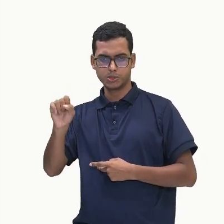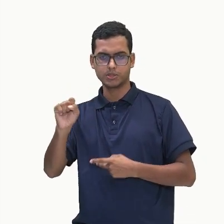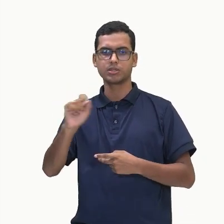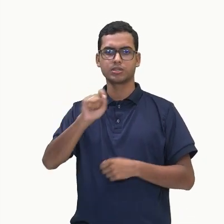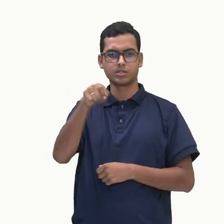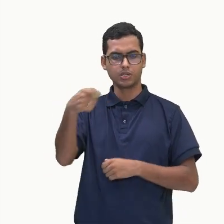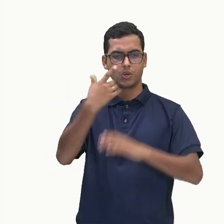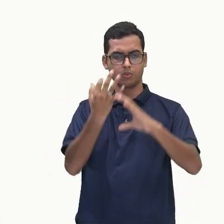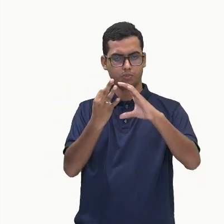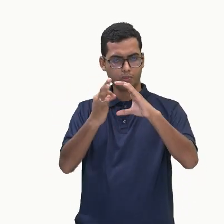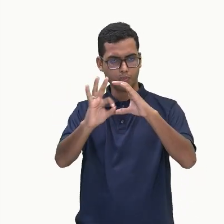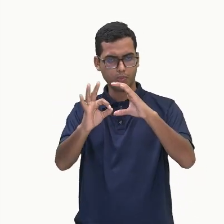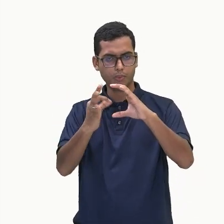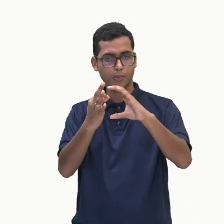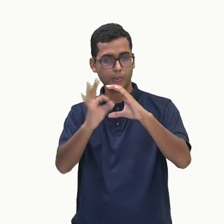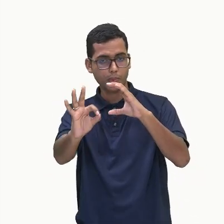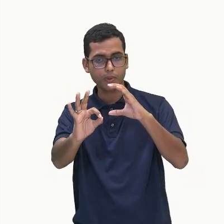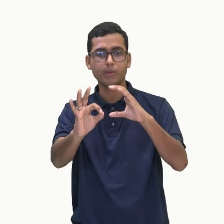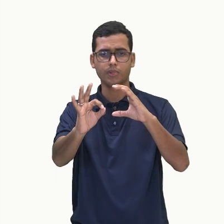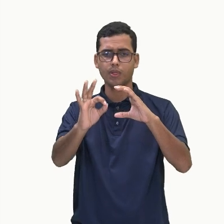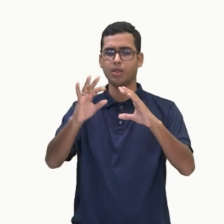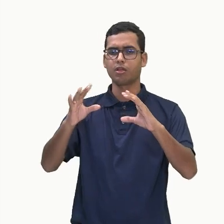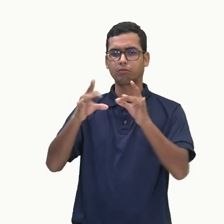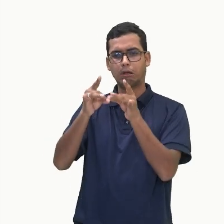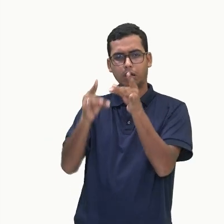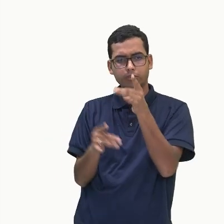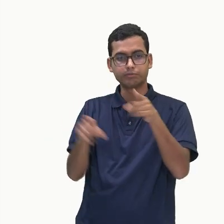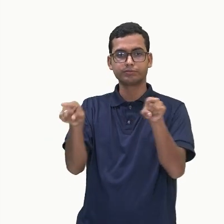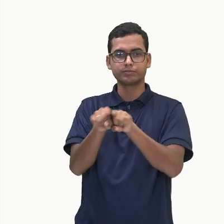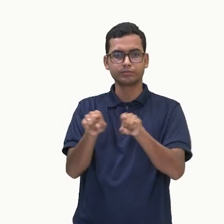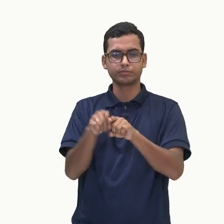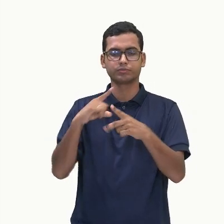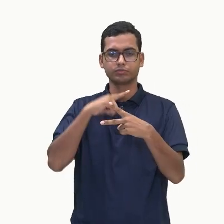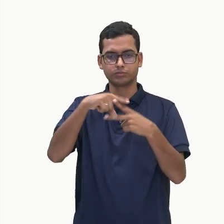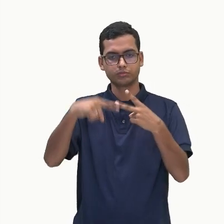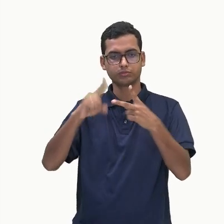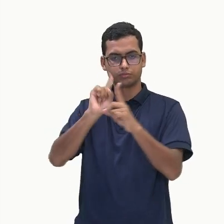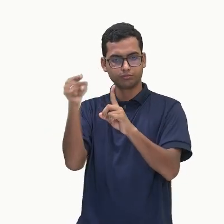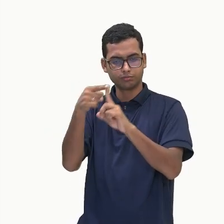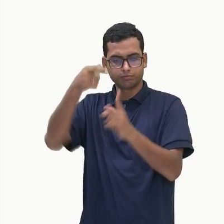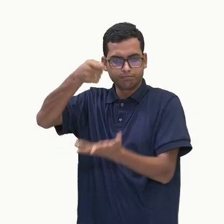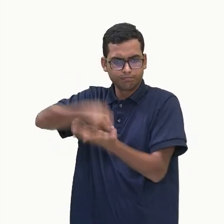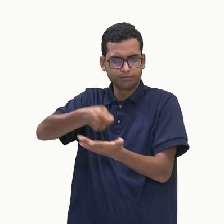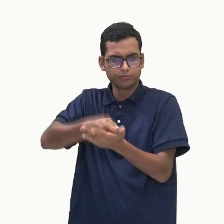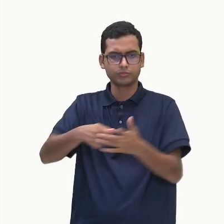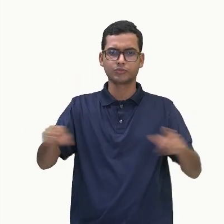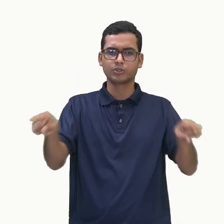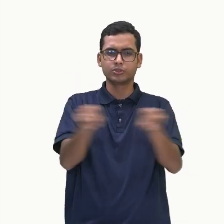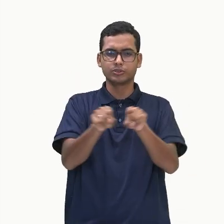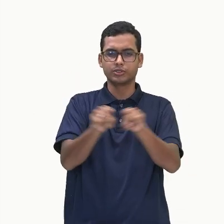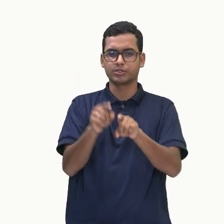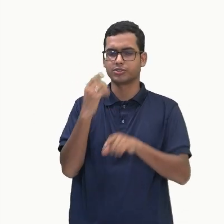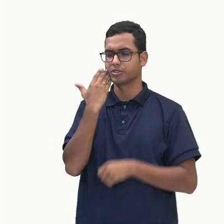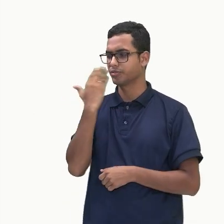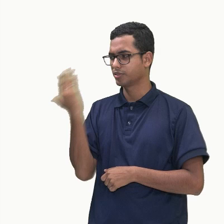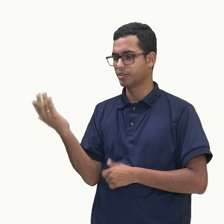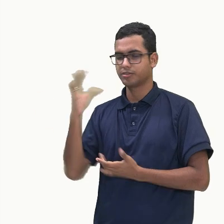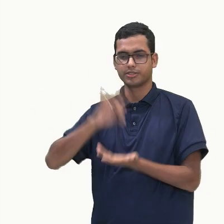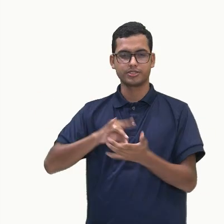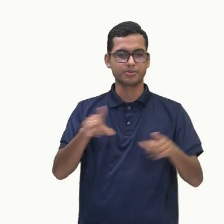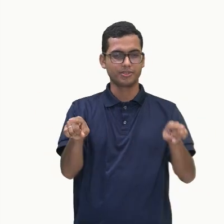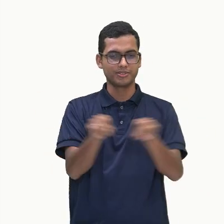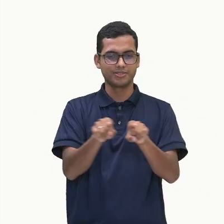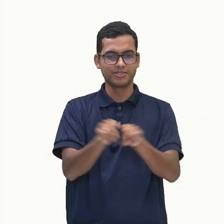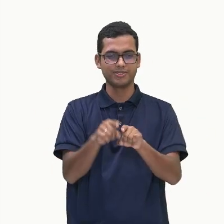ter funções obrigatórias. Então, aqui nós temos a célula procarionte, não tem